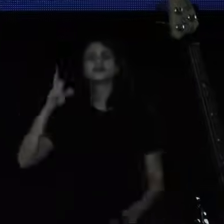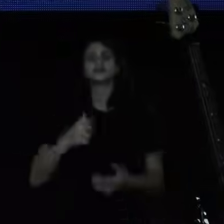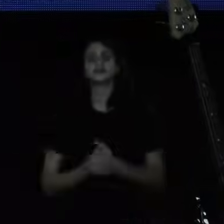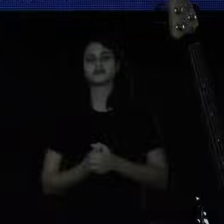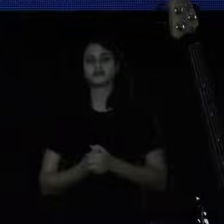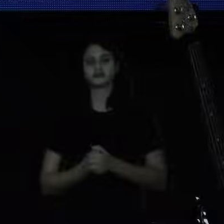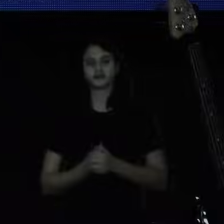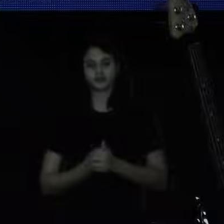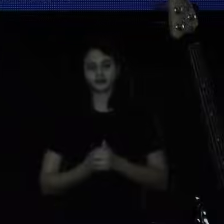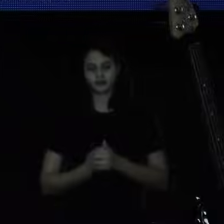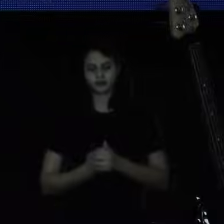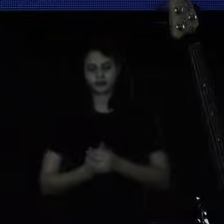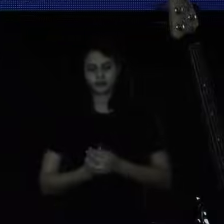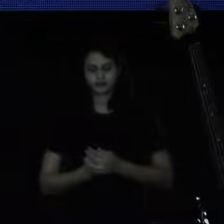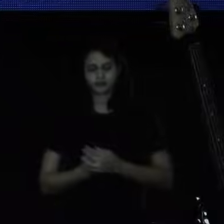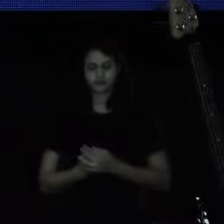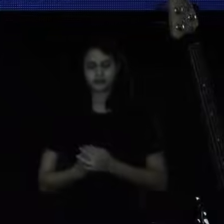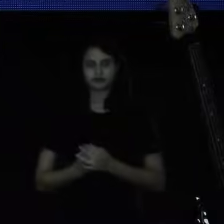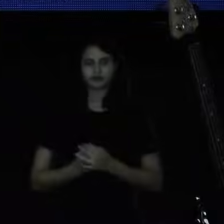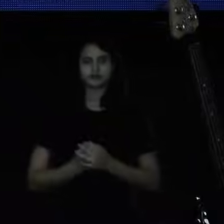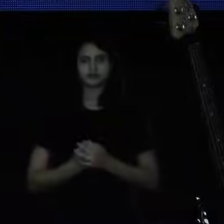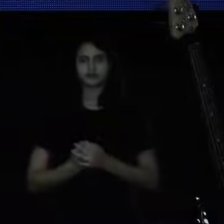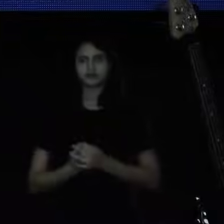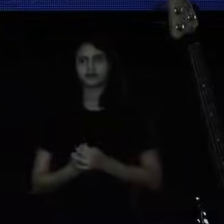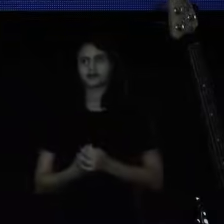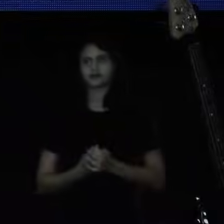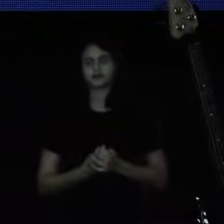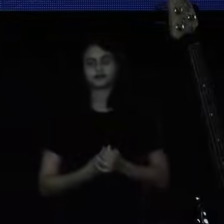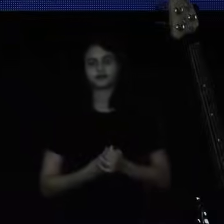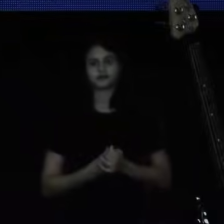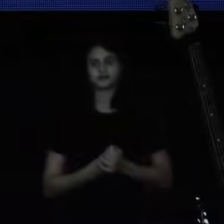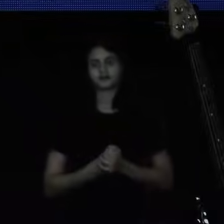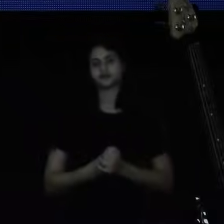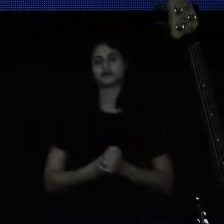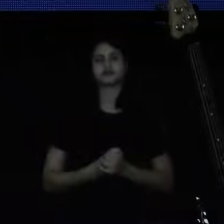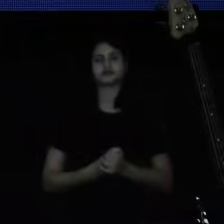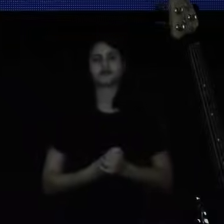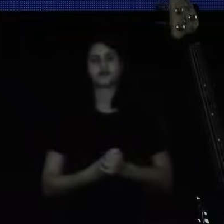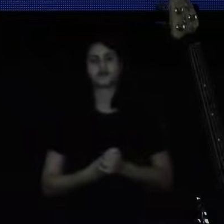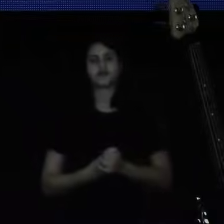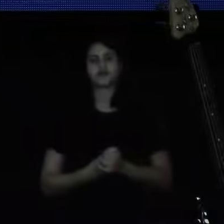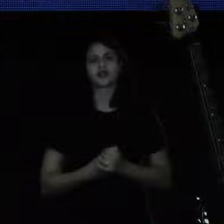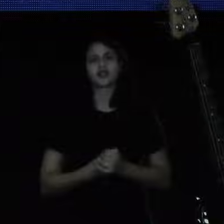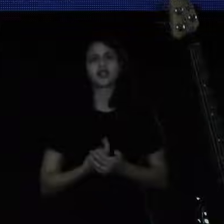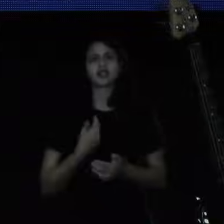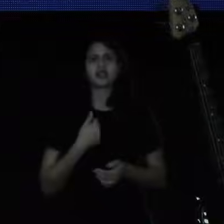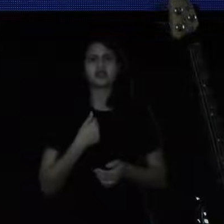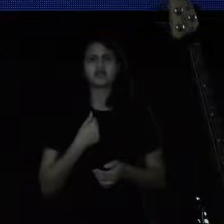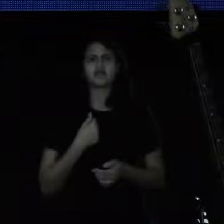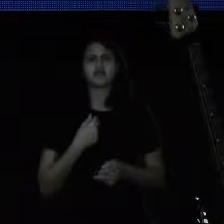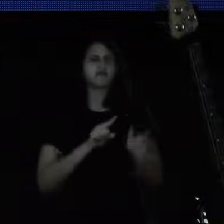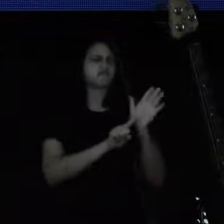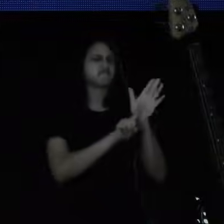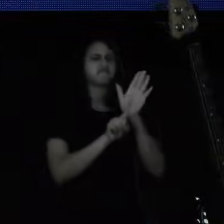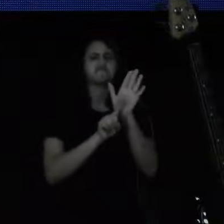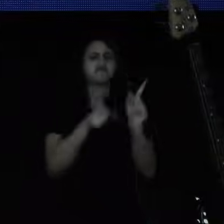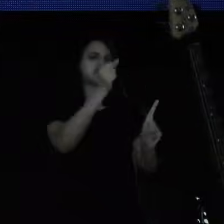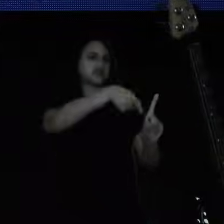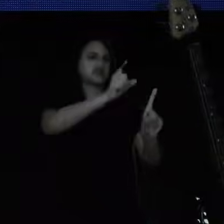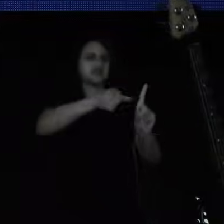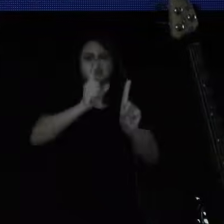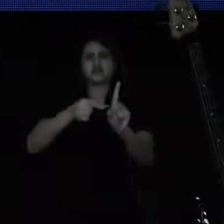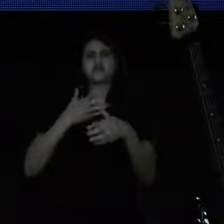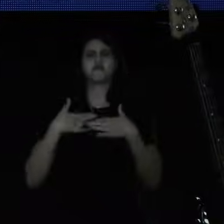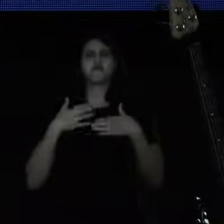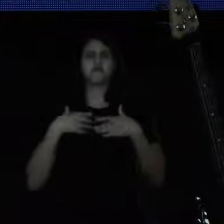os desafios como uma oportunidade de política para si mesmo. Vou passar na cara.